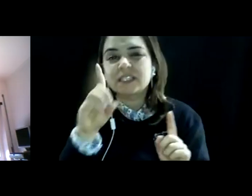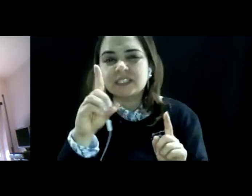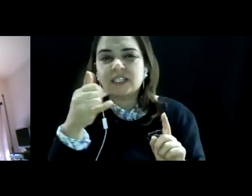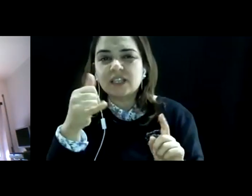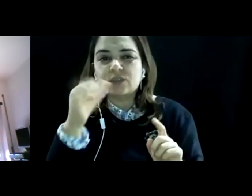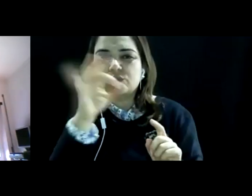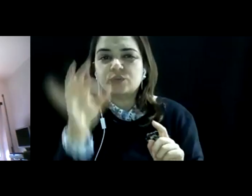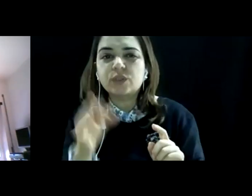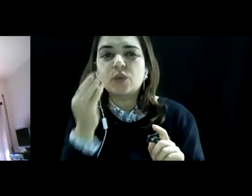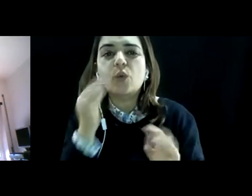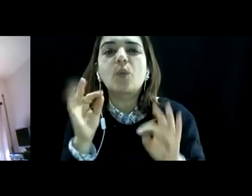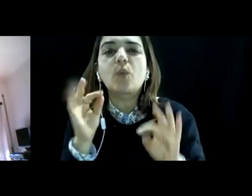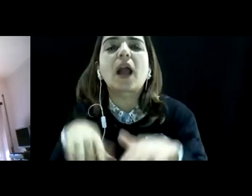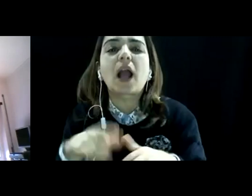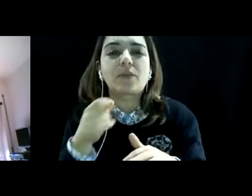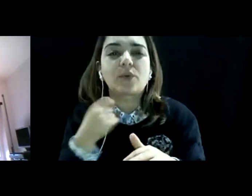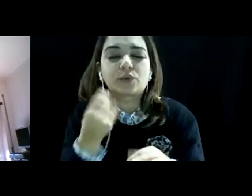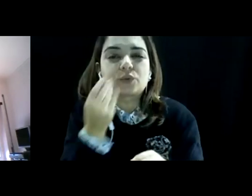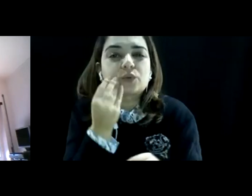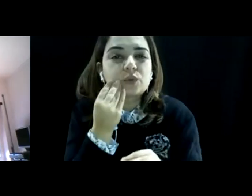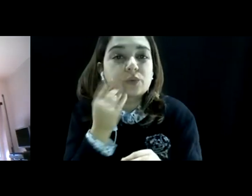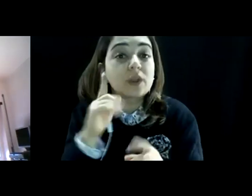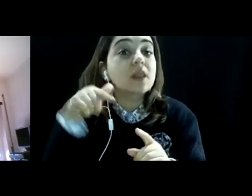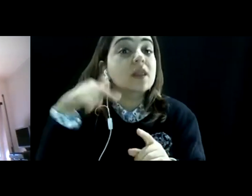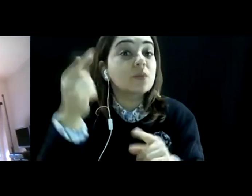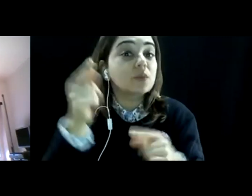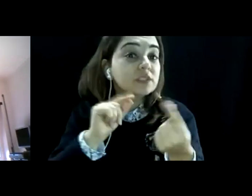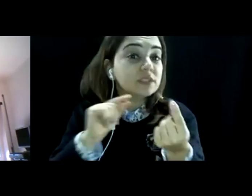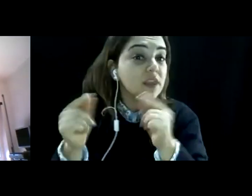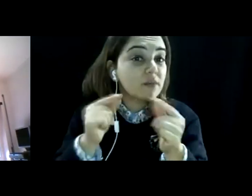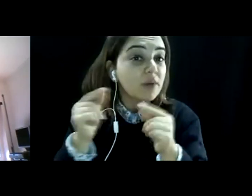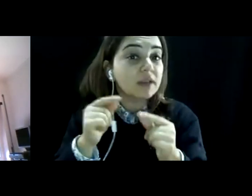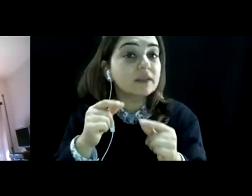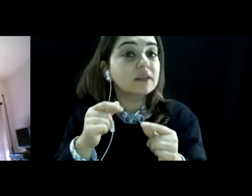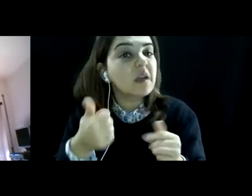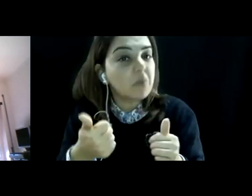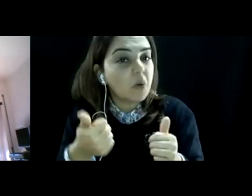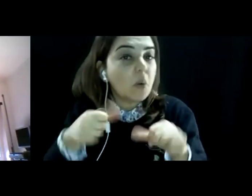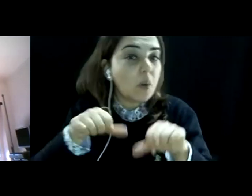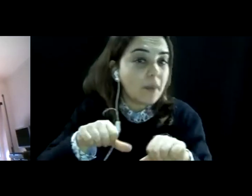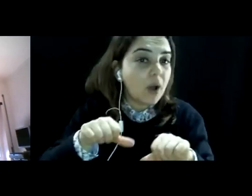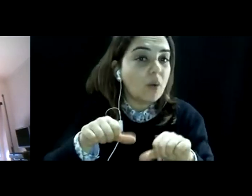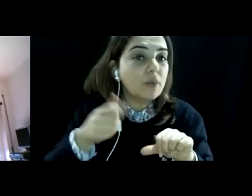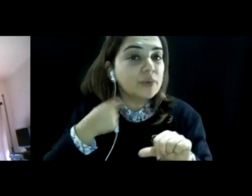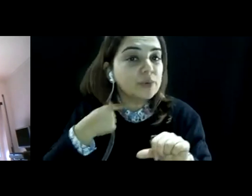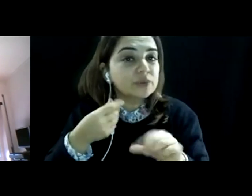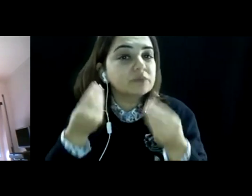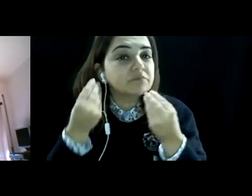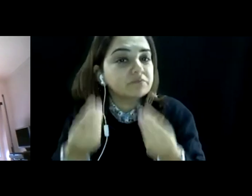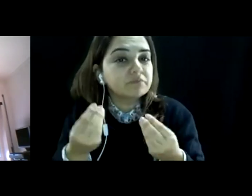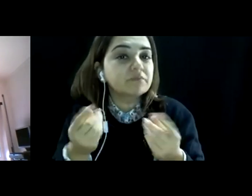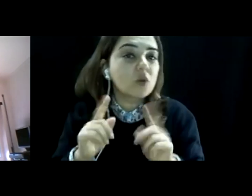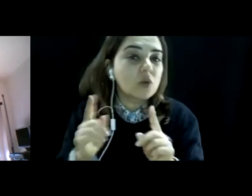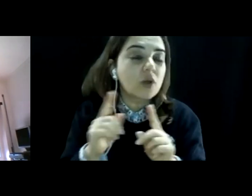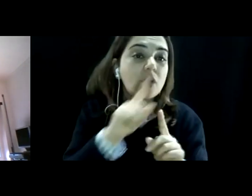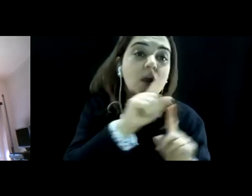mas isto eu não vou ter tempo para falar, se calhar depois no debate podemos discutir como é que eles acabam, se acabam bem ou se acabam mal. Então, eu tenho aqui outro gráfico que infelizmente